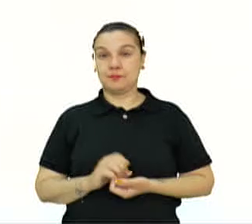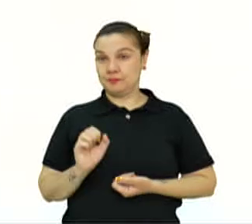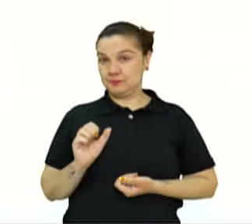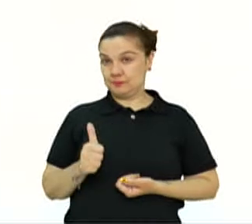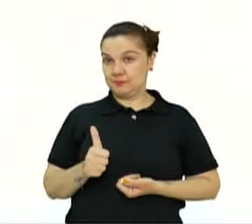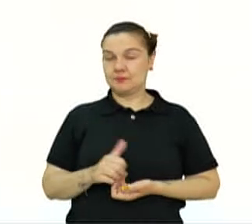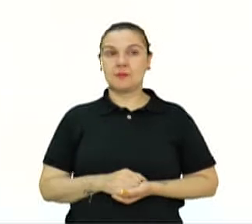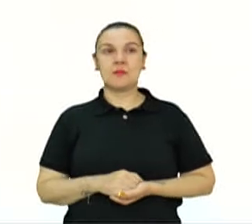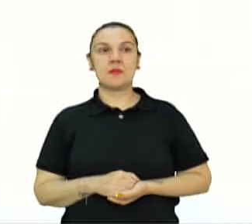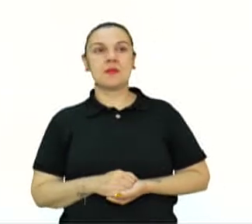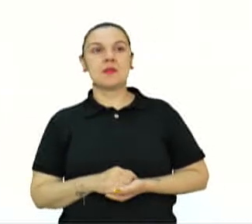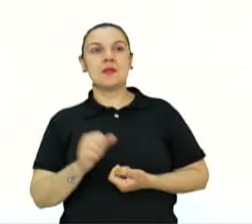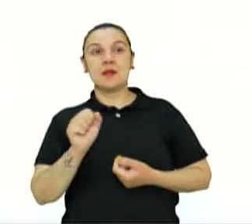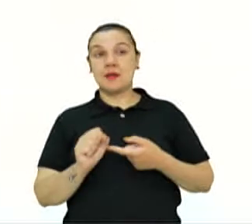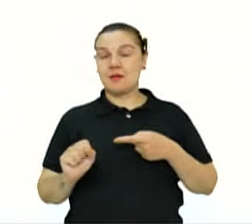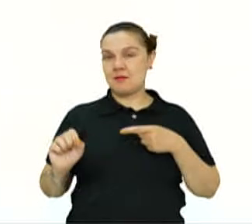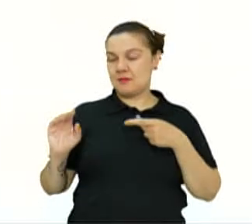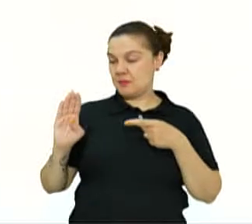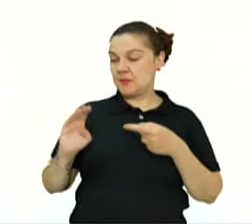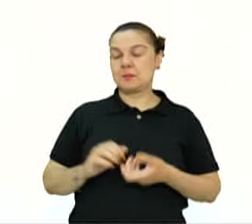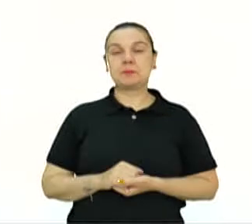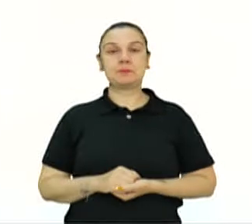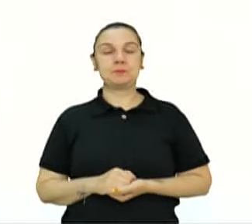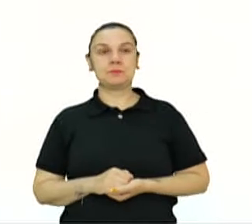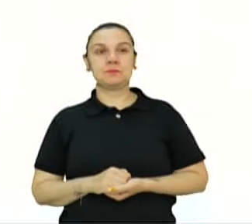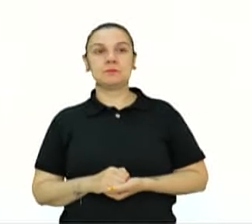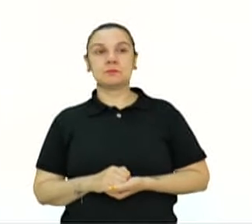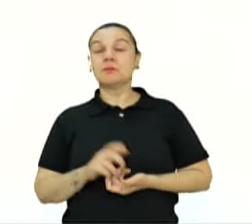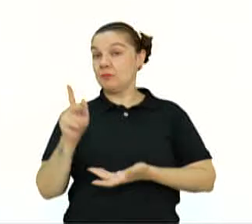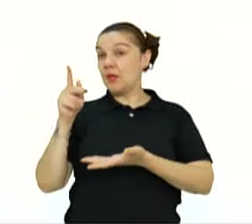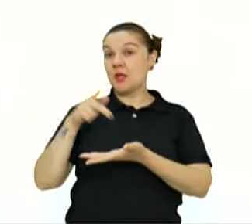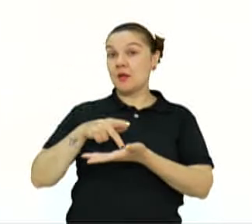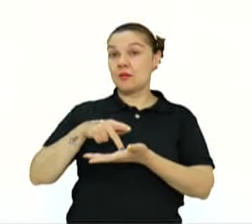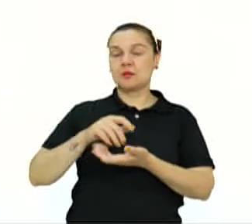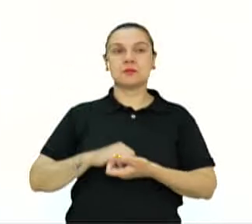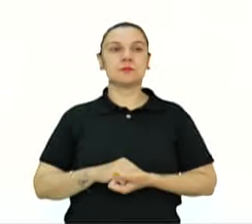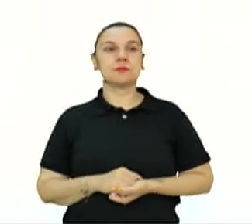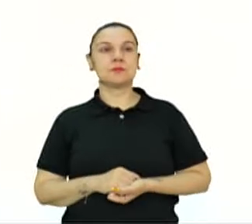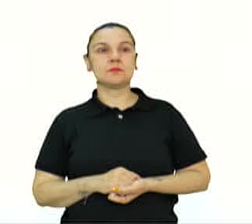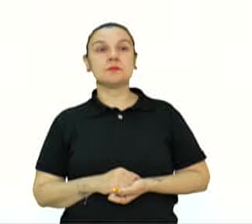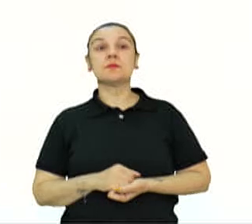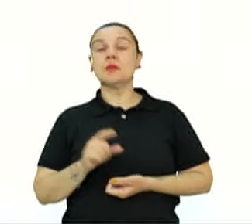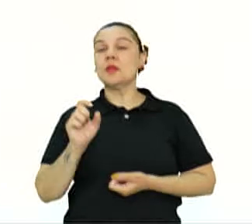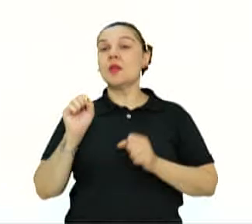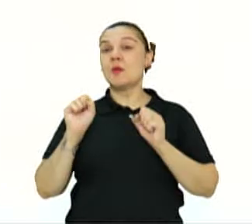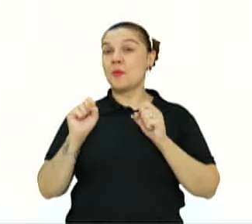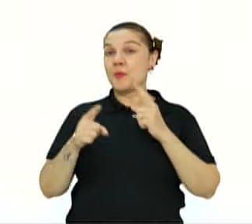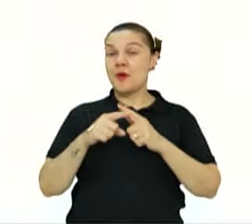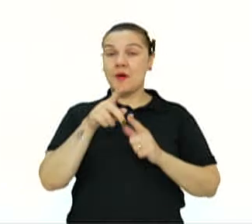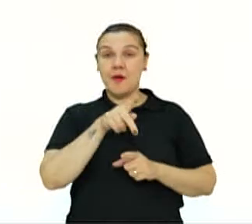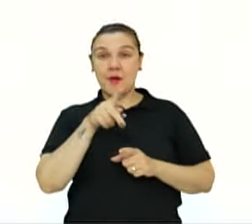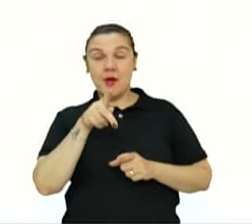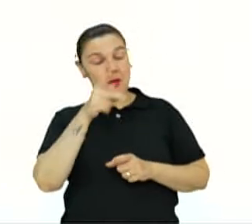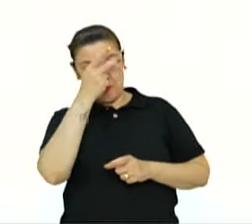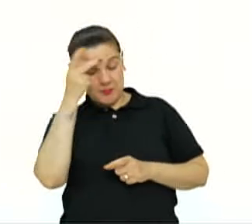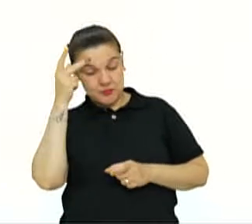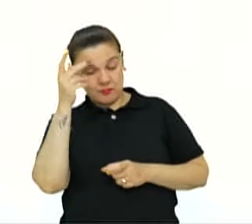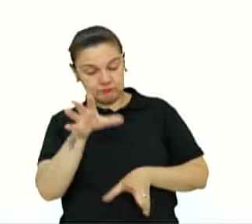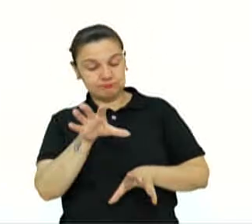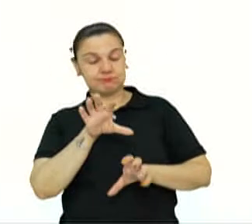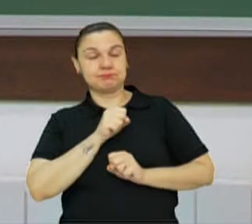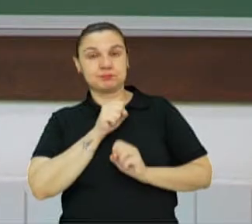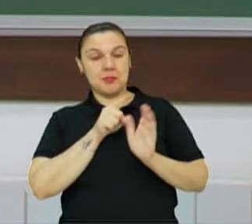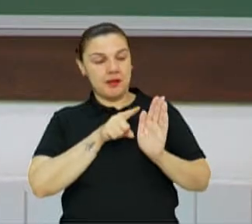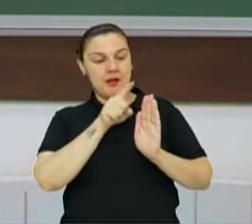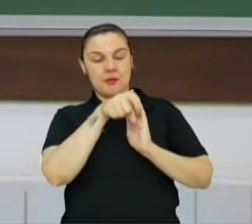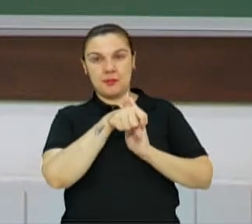bactéria. A segunda, a letra B, era verdadeira, tá? Por quê? Porque a pessoa que adquire essa bactéria